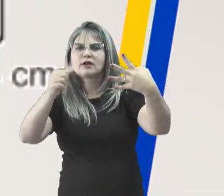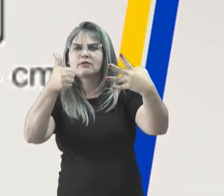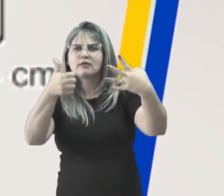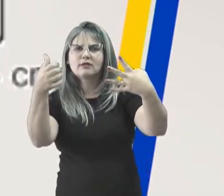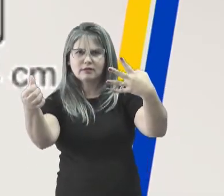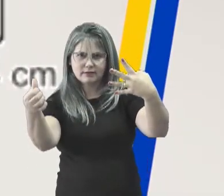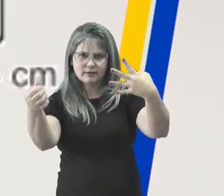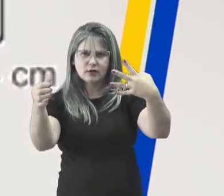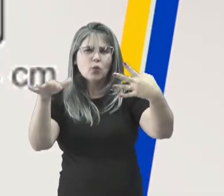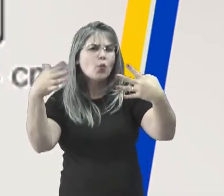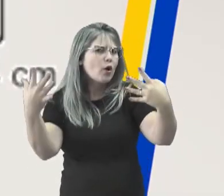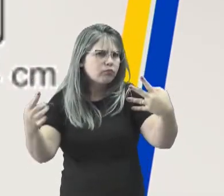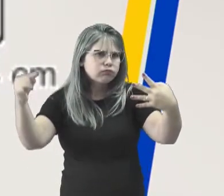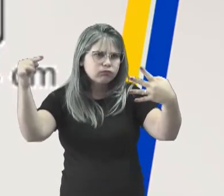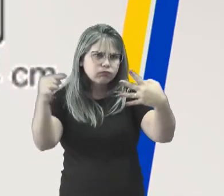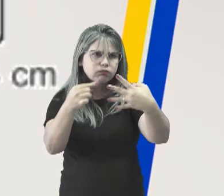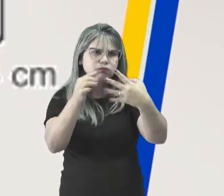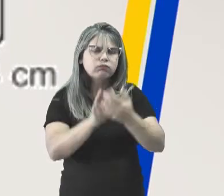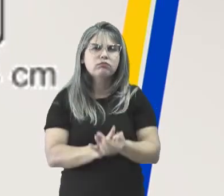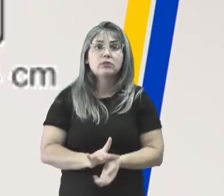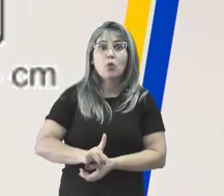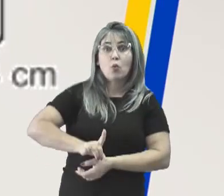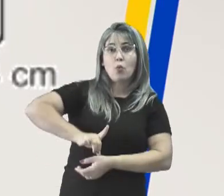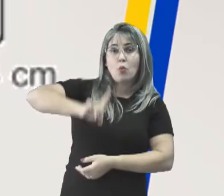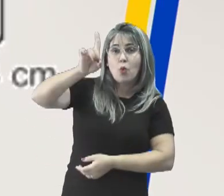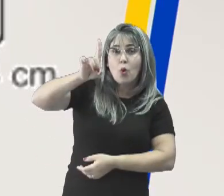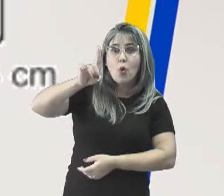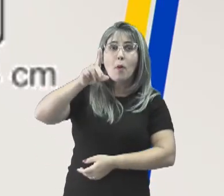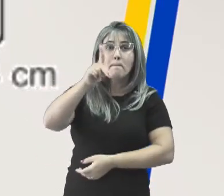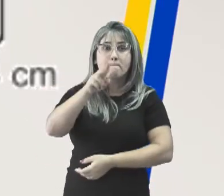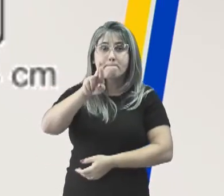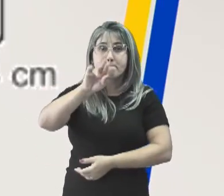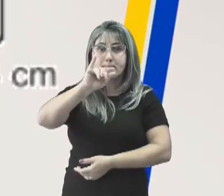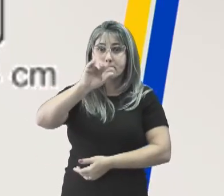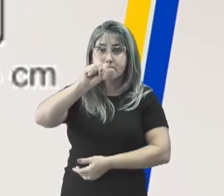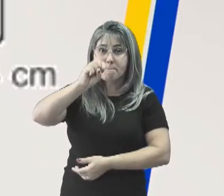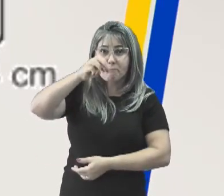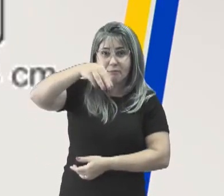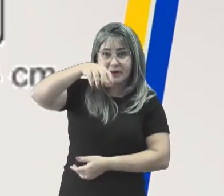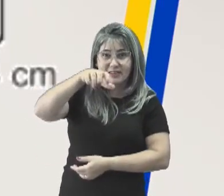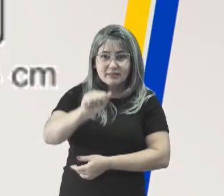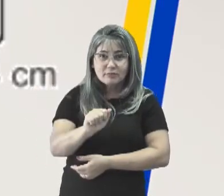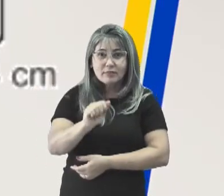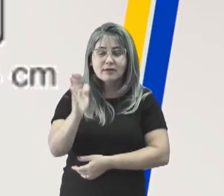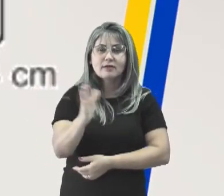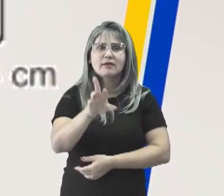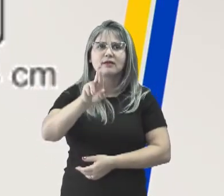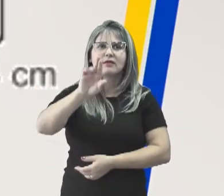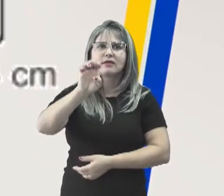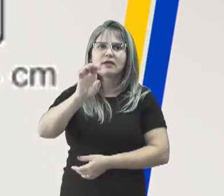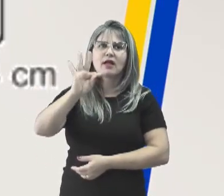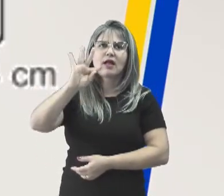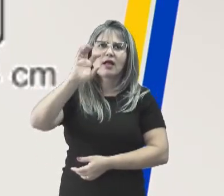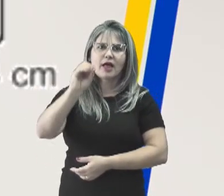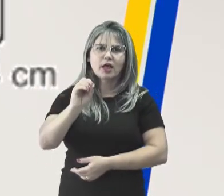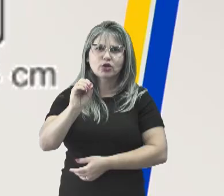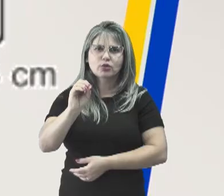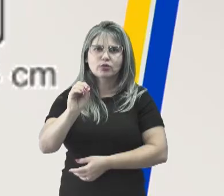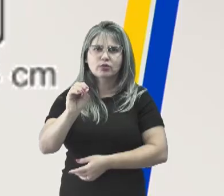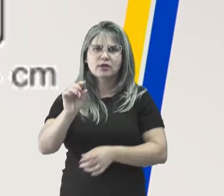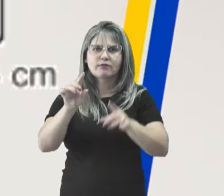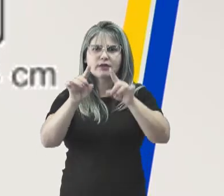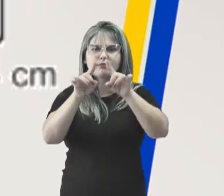Olha o que é um prisma reto de base retangular. Tá vendo que em cada questão ele vai aparecer com um nome diferente? Pois é, guarda